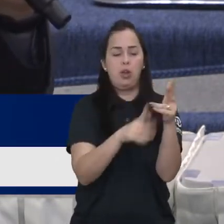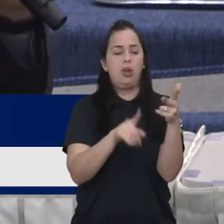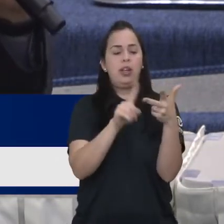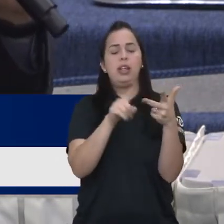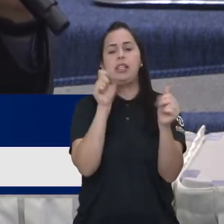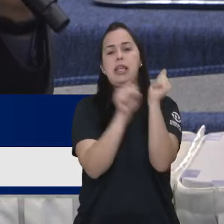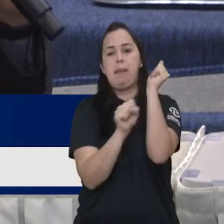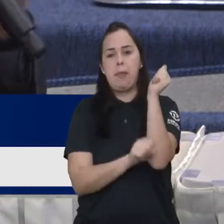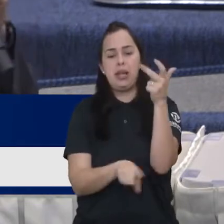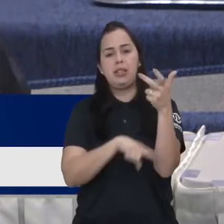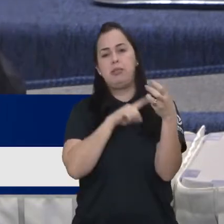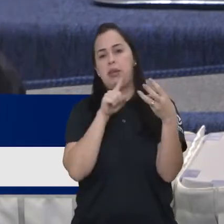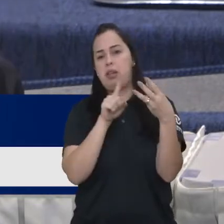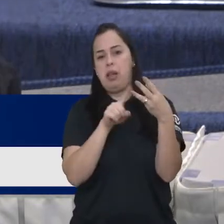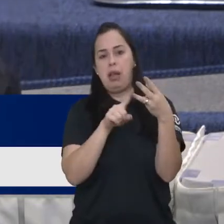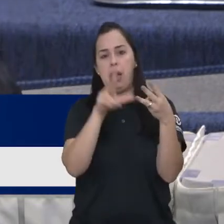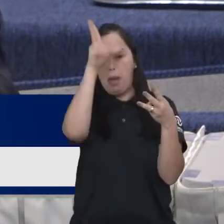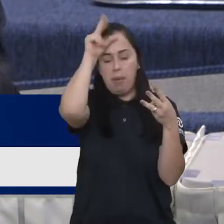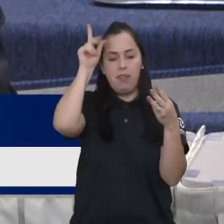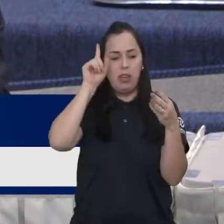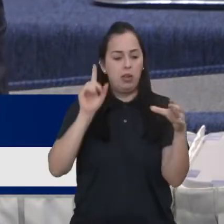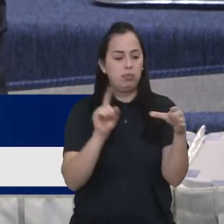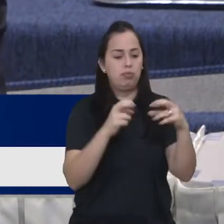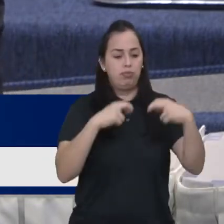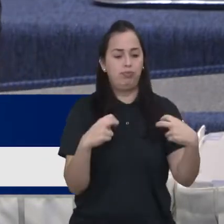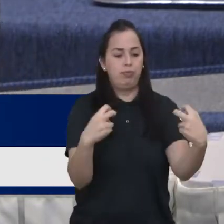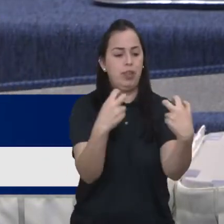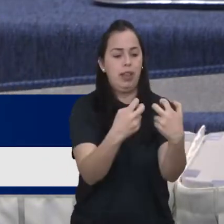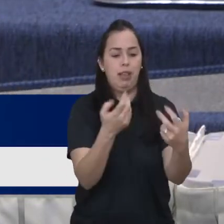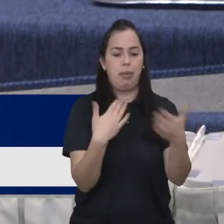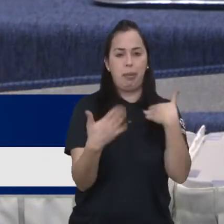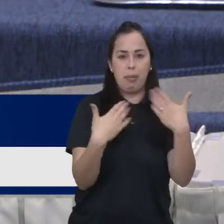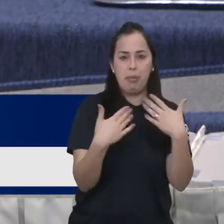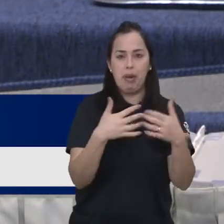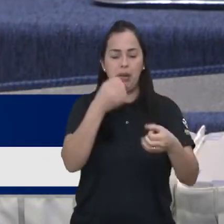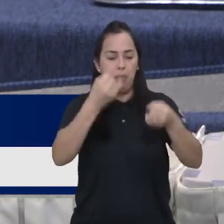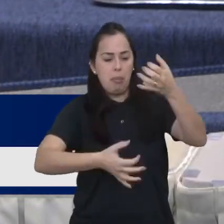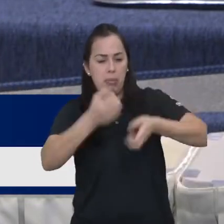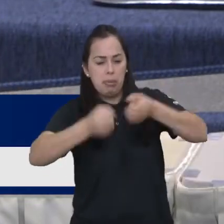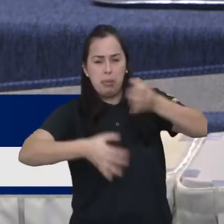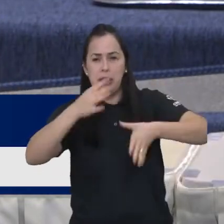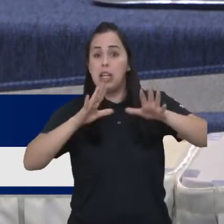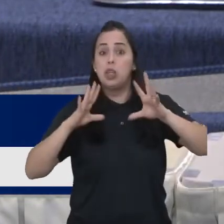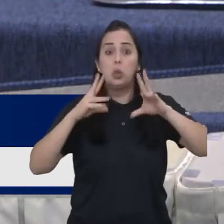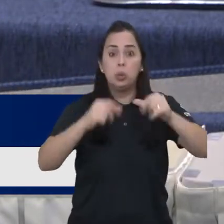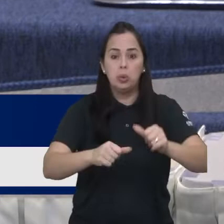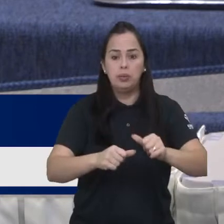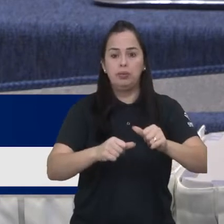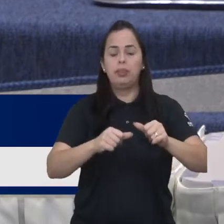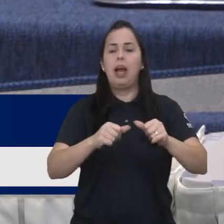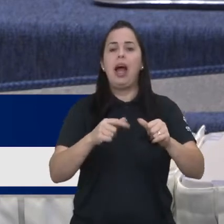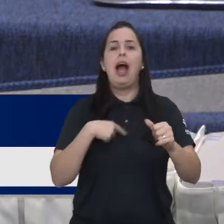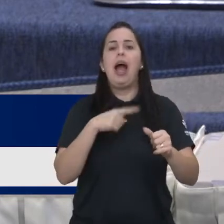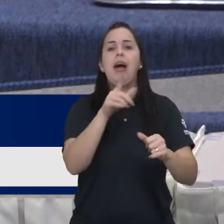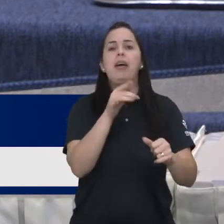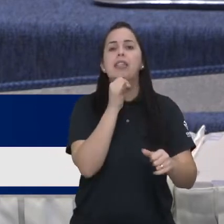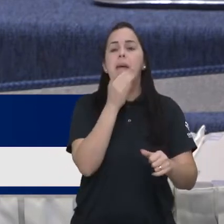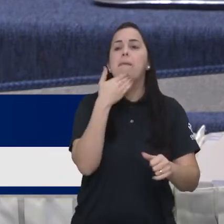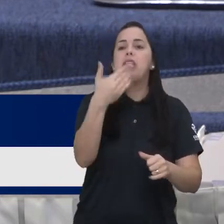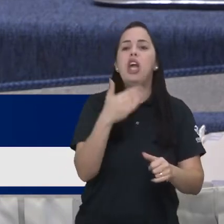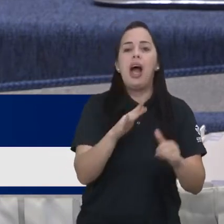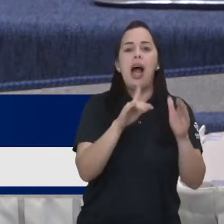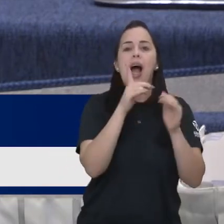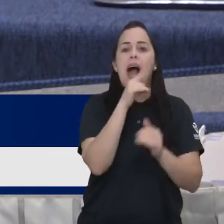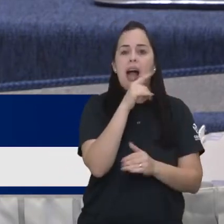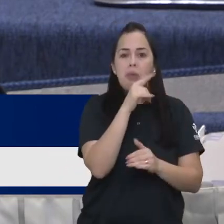Defensoria, Ministério Público e vamos todo mundo sentar na mesma mesa e falar assim, isso aqui é ilegal, Ministério Público, isso aqui não, isso aqui é ilegal. Vamos ligar a água lá